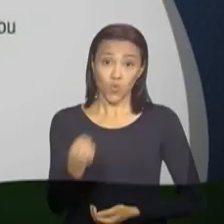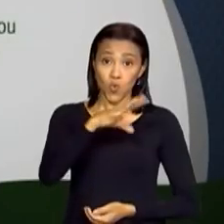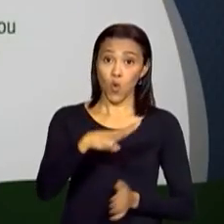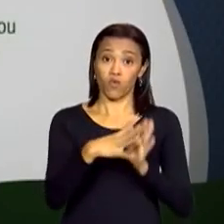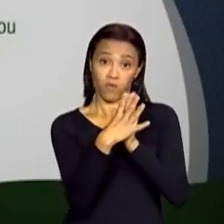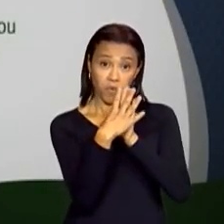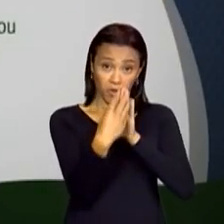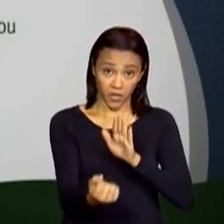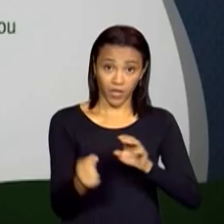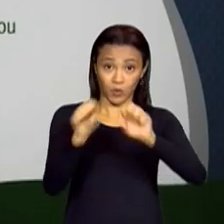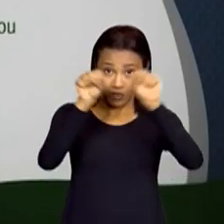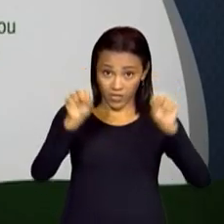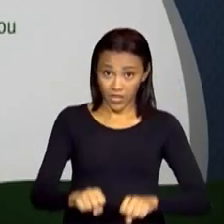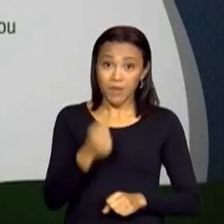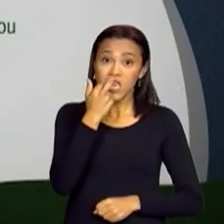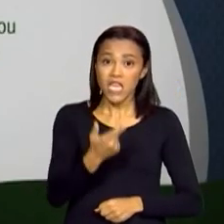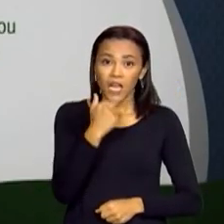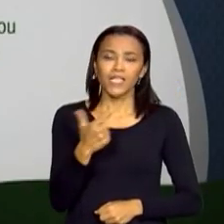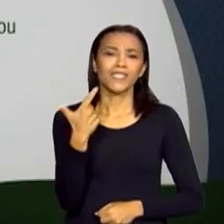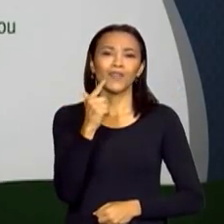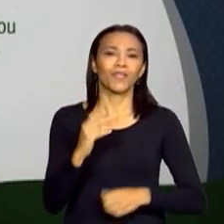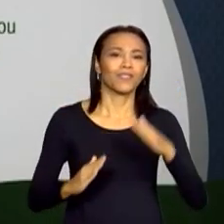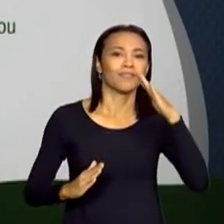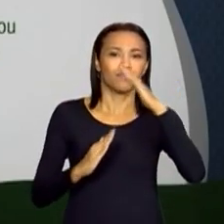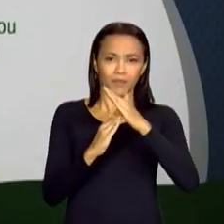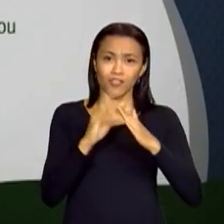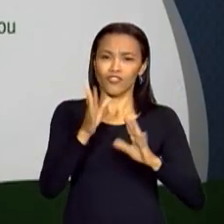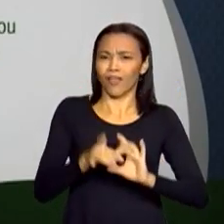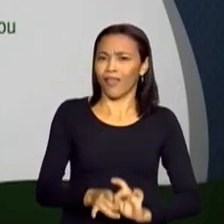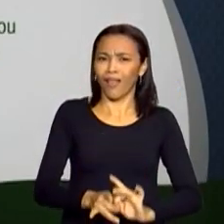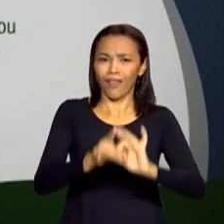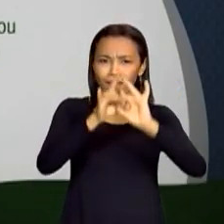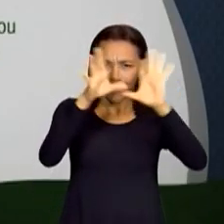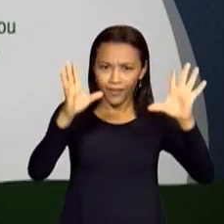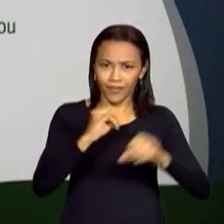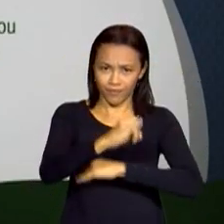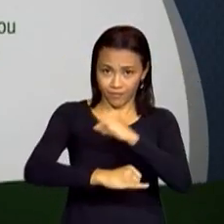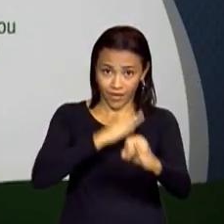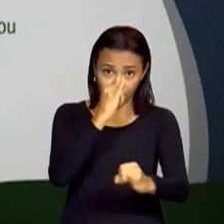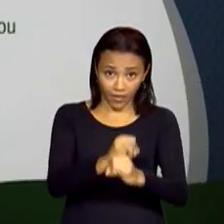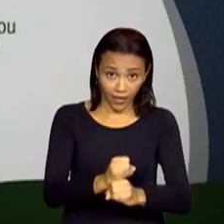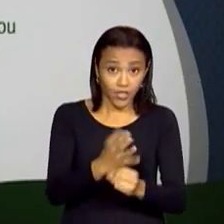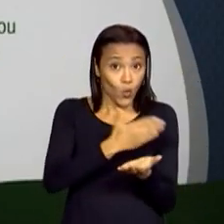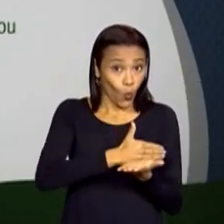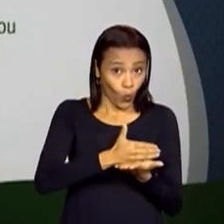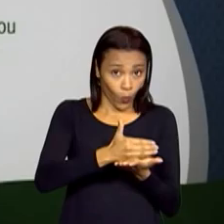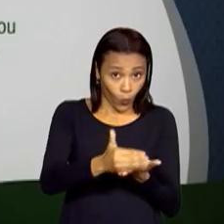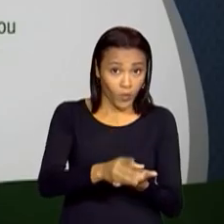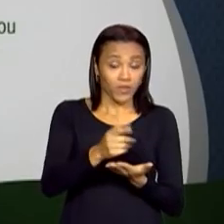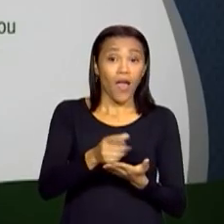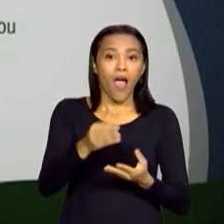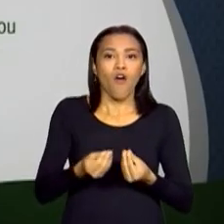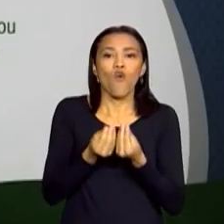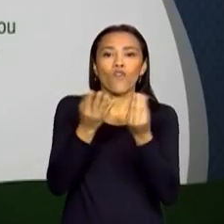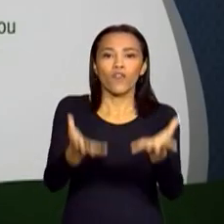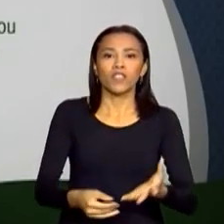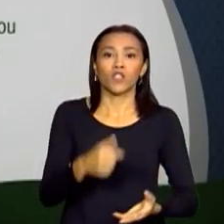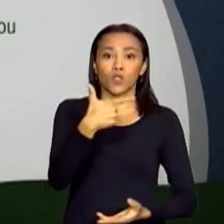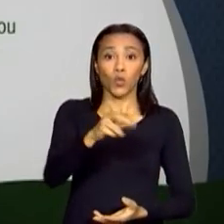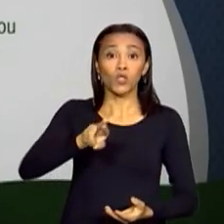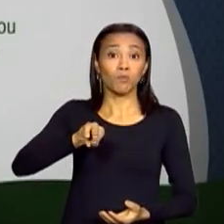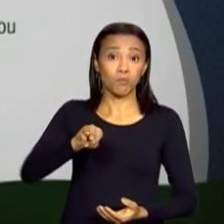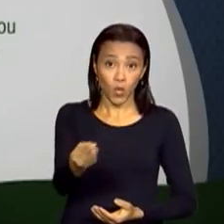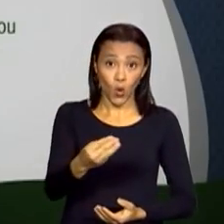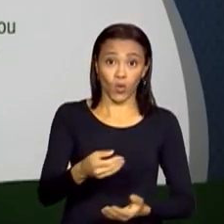A versão online do programa Inglês Sem Fronteiras já está disponível na internet. Inicialmente, serão oferecidas 2 milhões